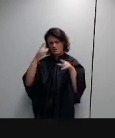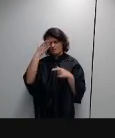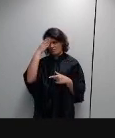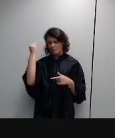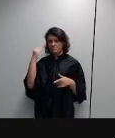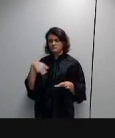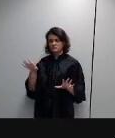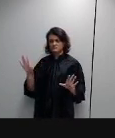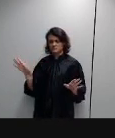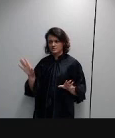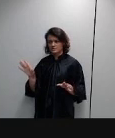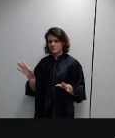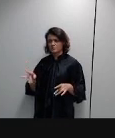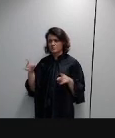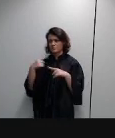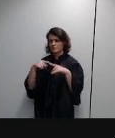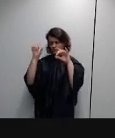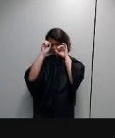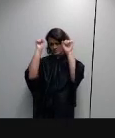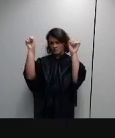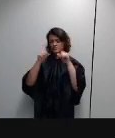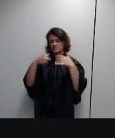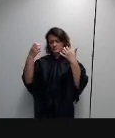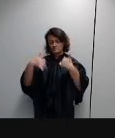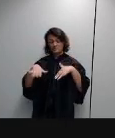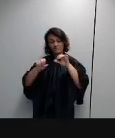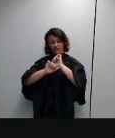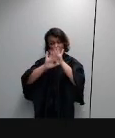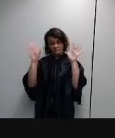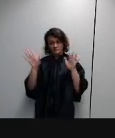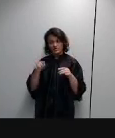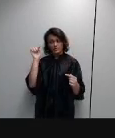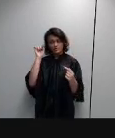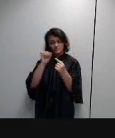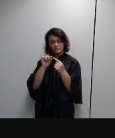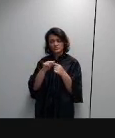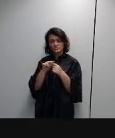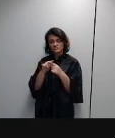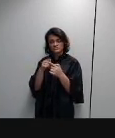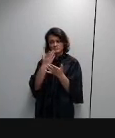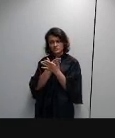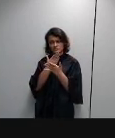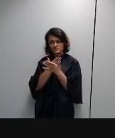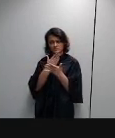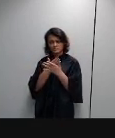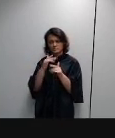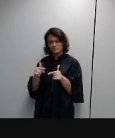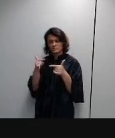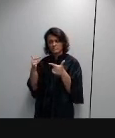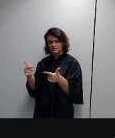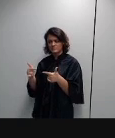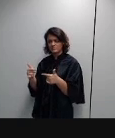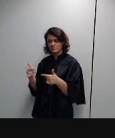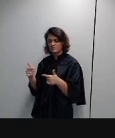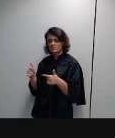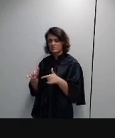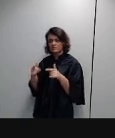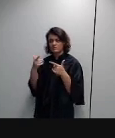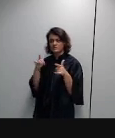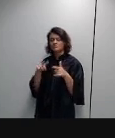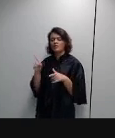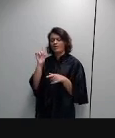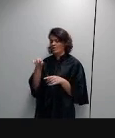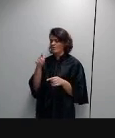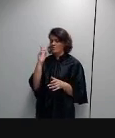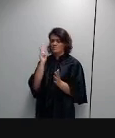carro porque eu tive andar de bicicleta a mente o objeto litigioso na ação de embargos nas Ordinary é o mesmo